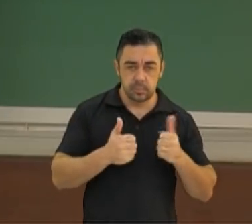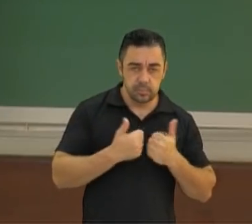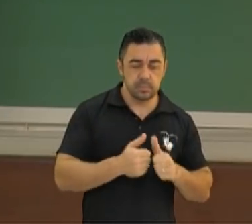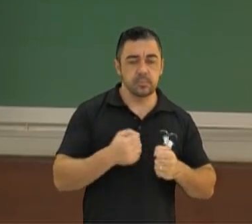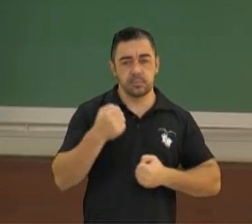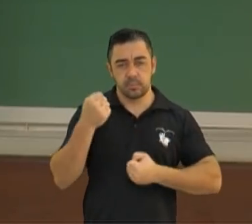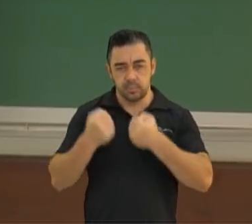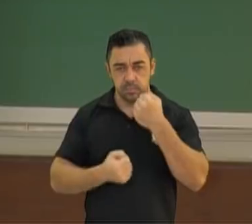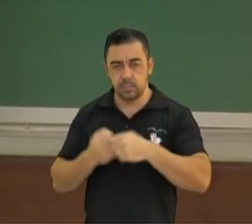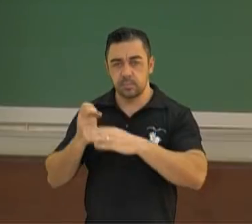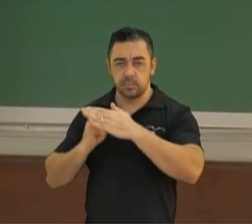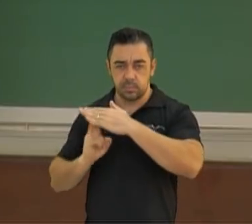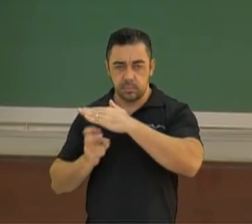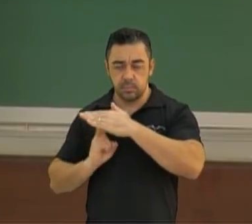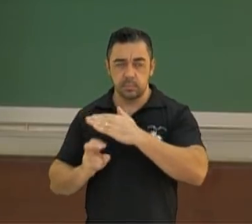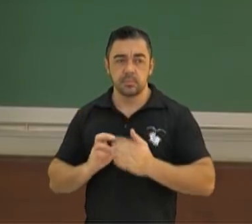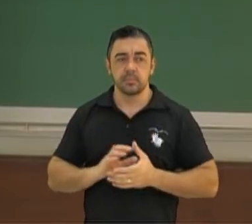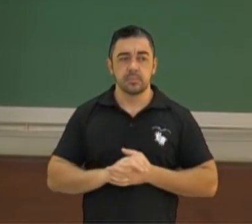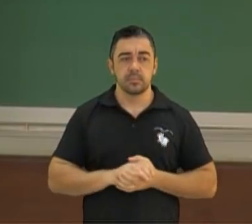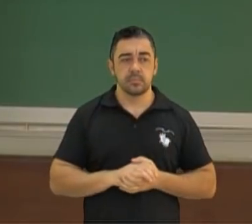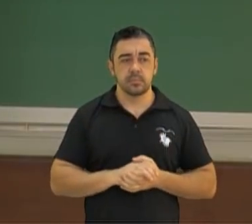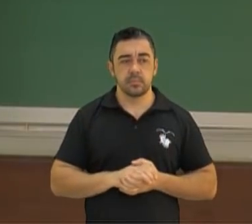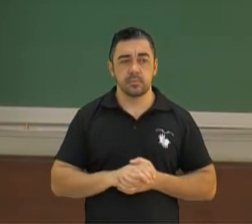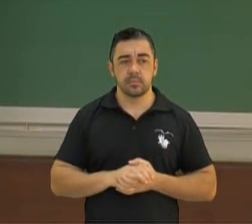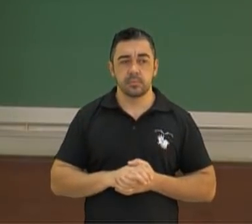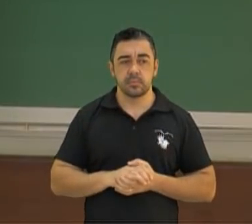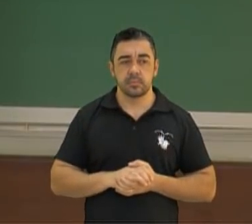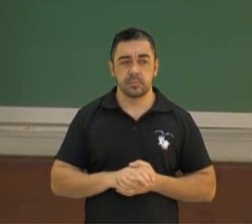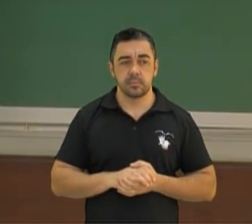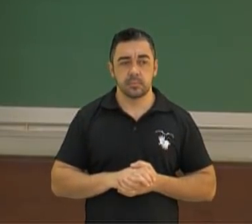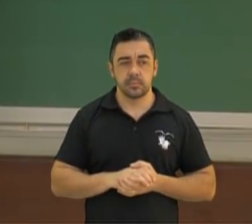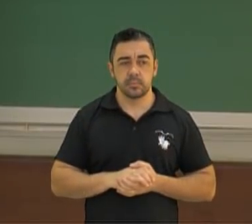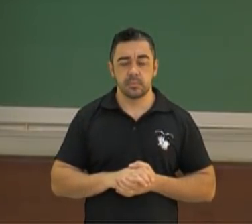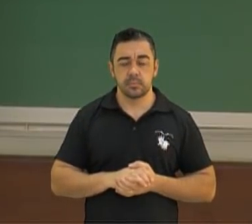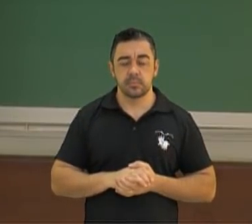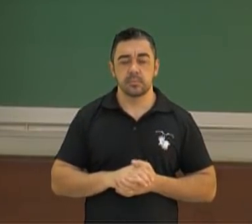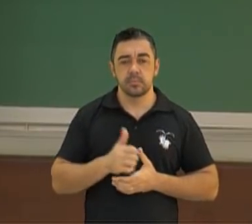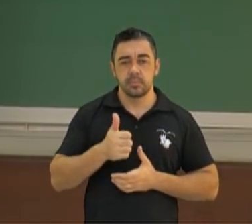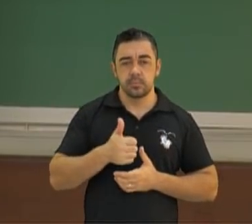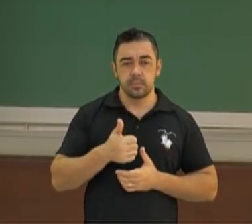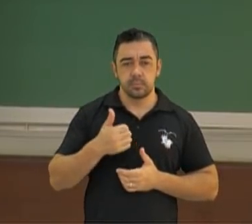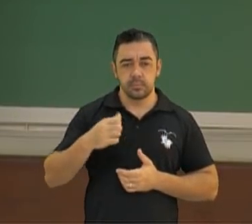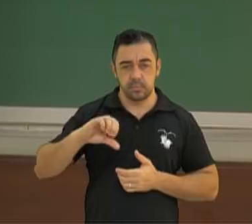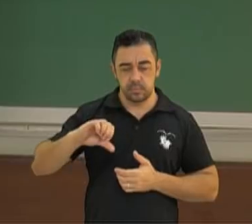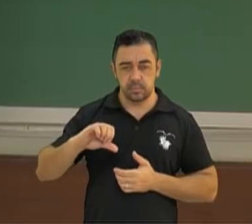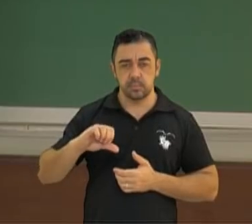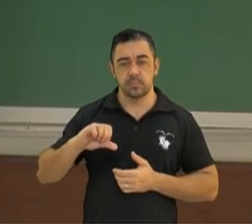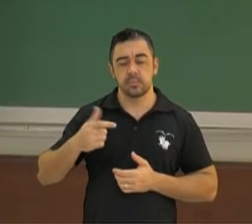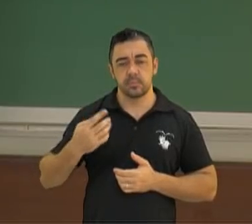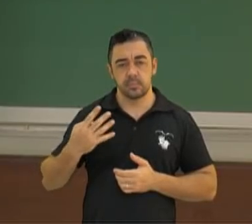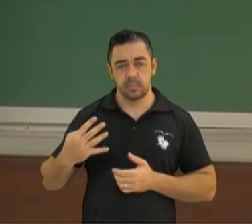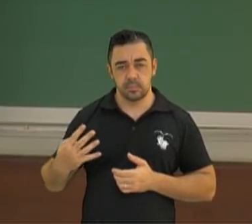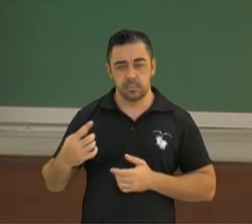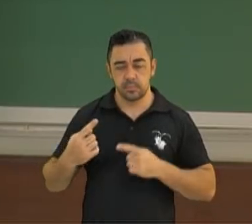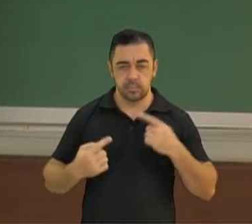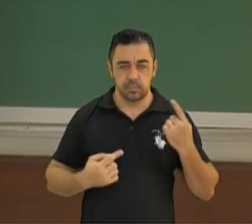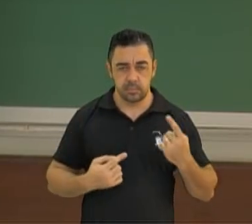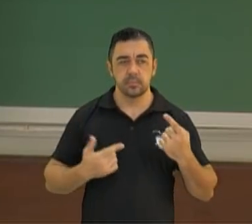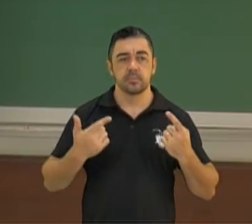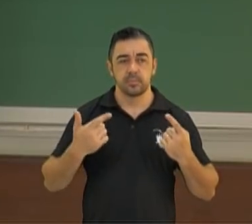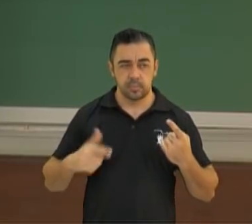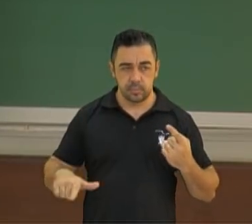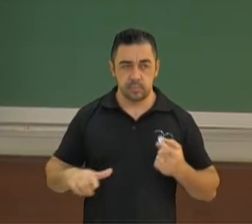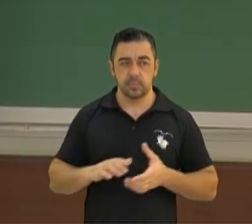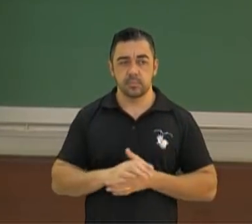ônibus, de metrô e de carro. Então, eu vou tirar 19 sobre 24 de 1. E de novo,